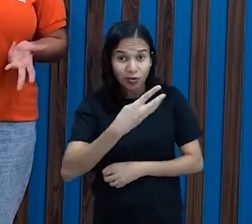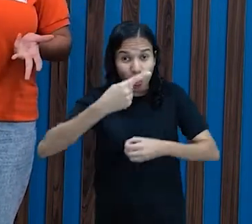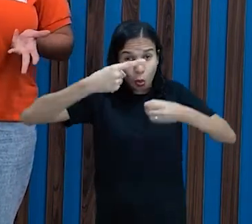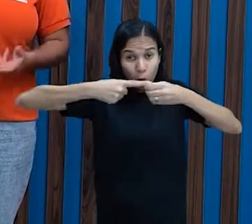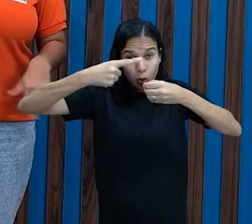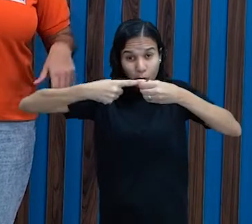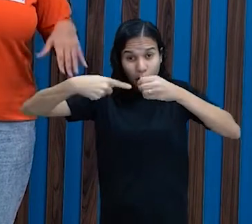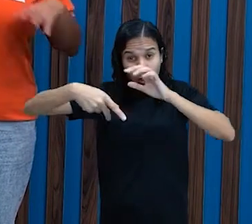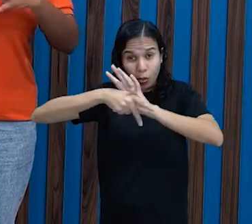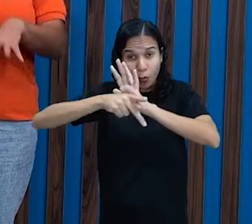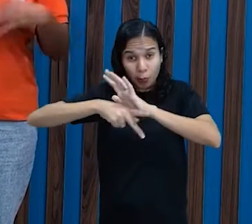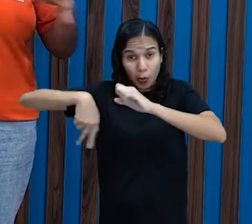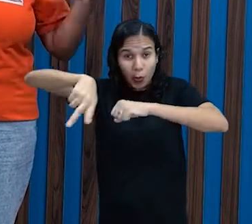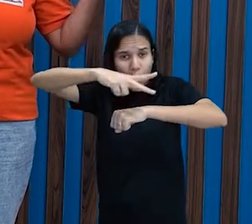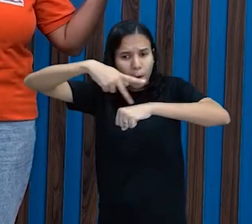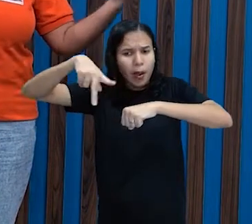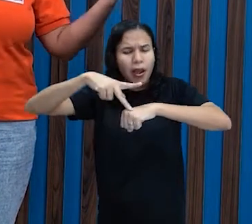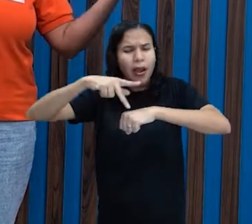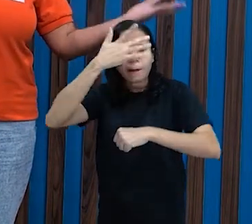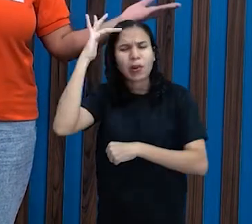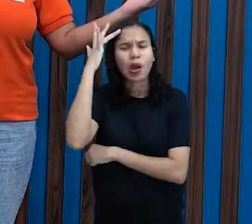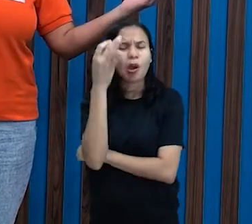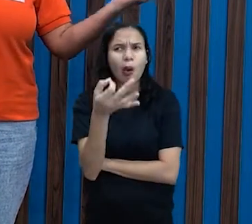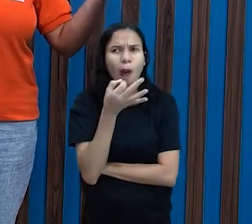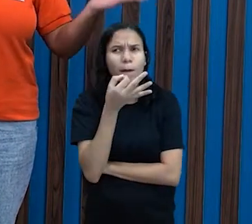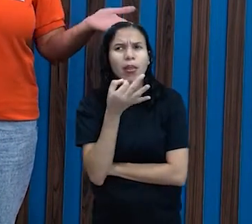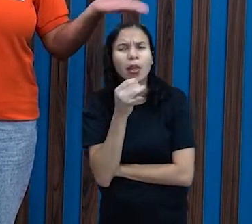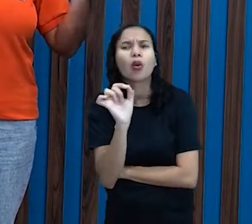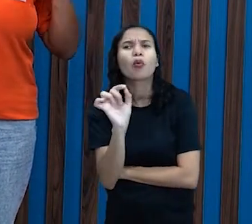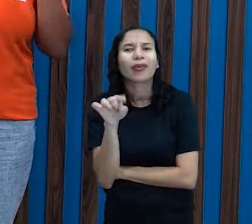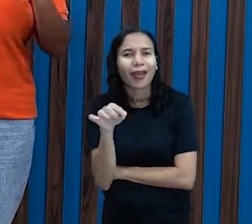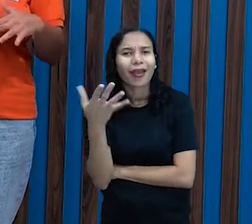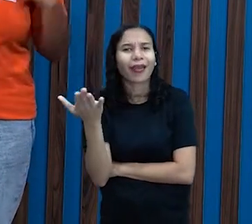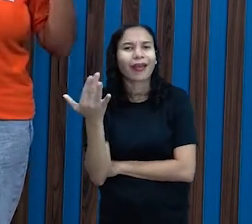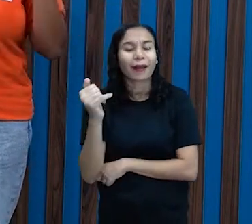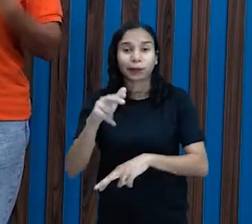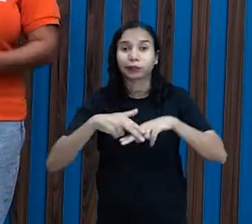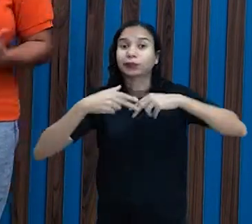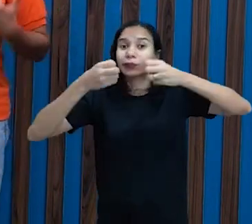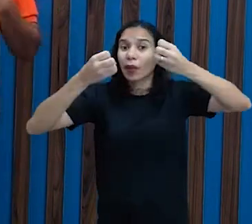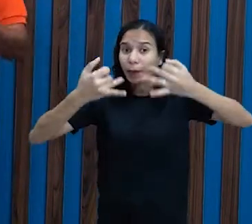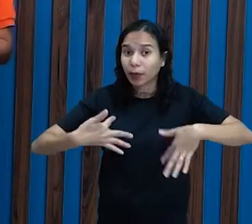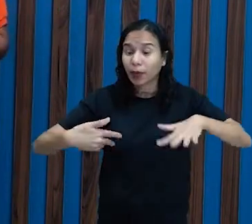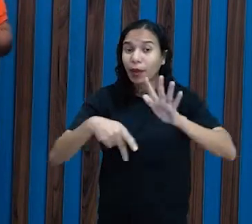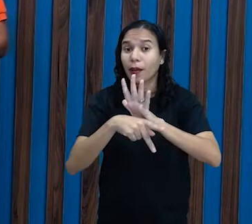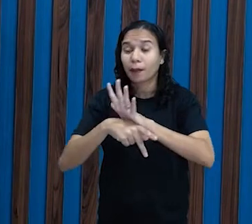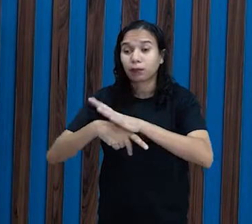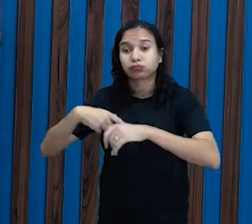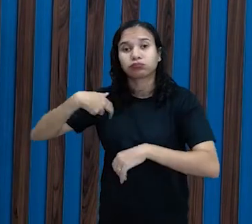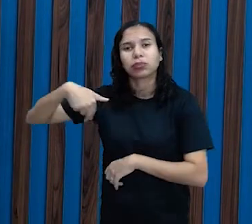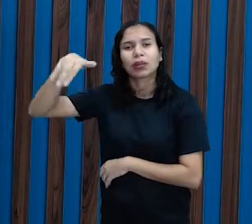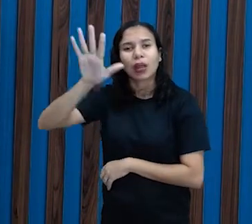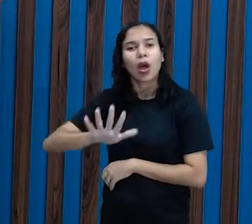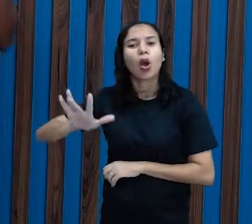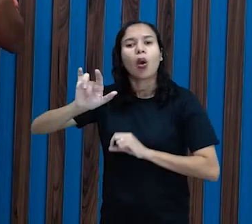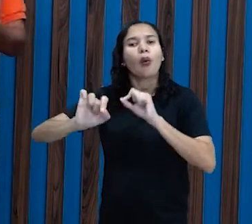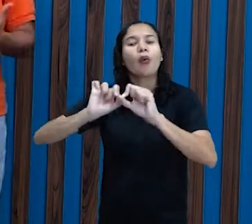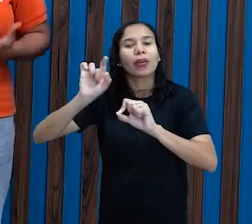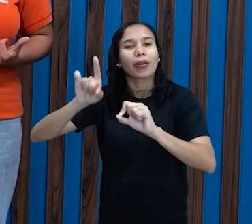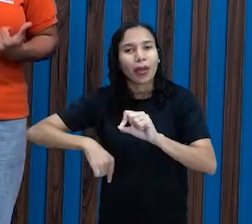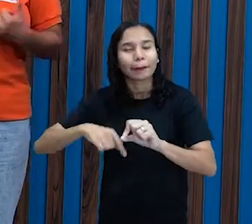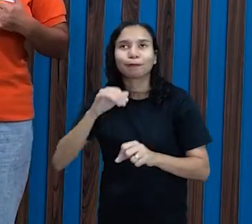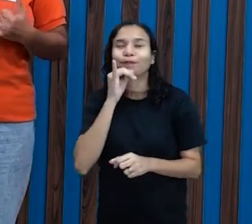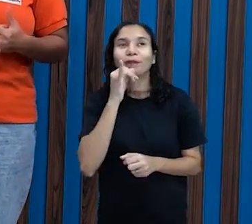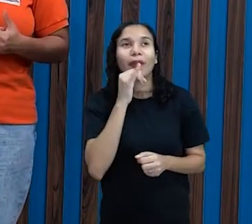país? O que é que as pessoas acharam que era? Veja, elas deram explicações racionais do que elas achavam que era. Ou o fim